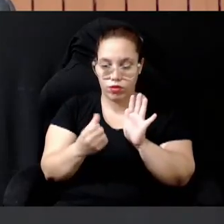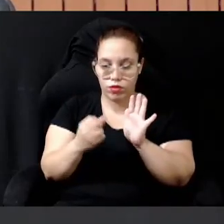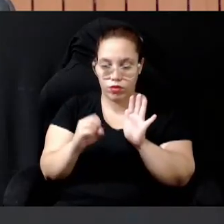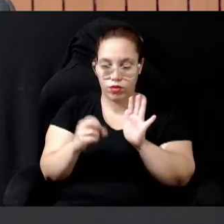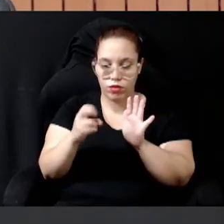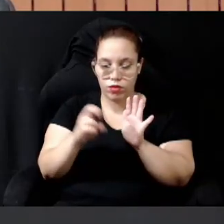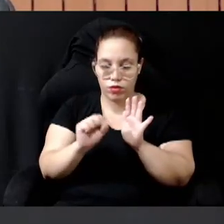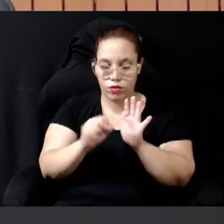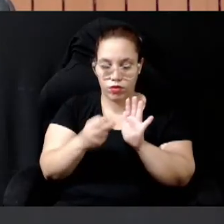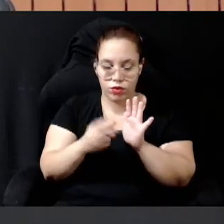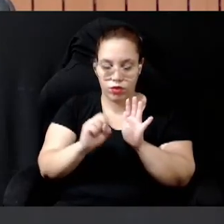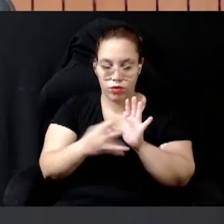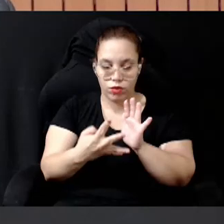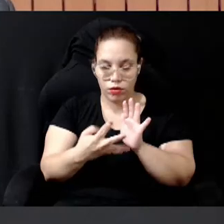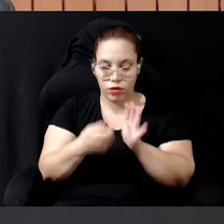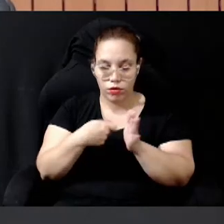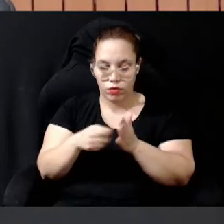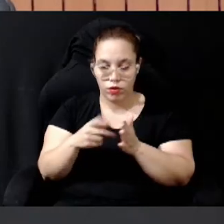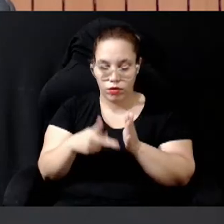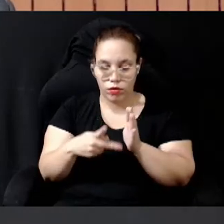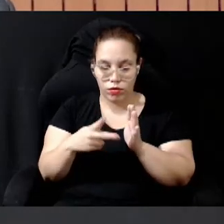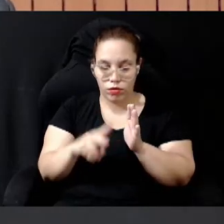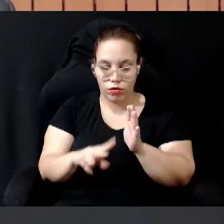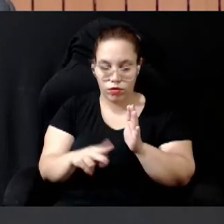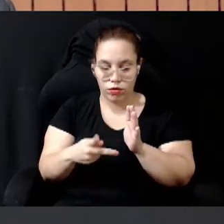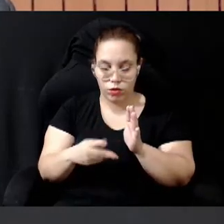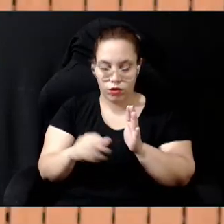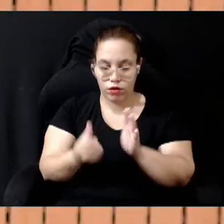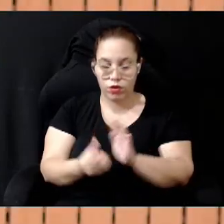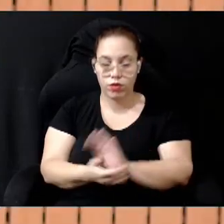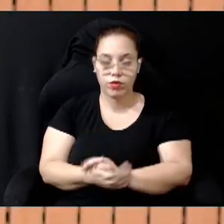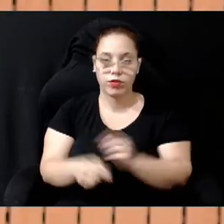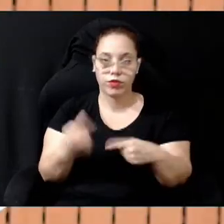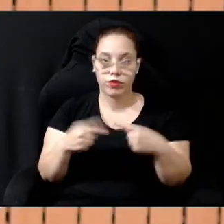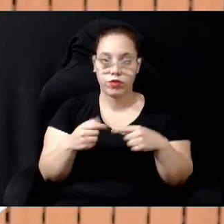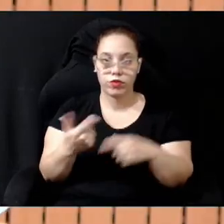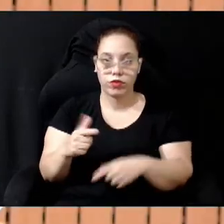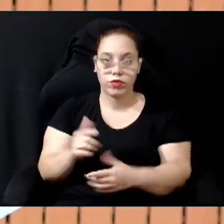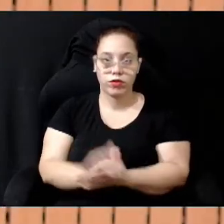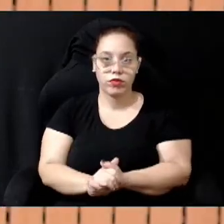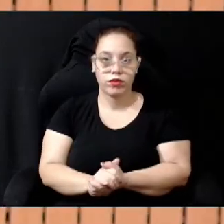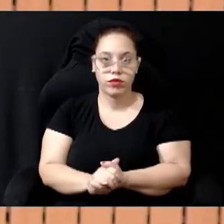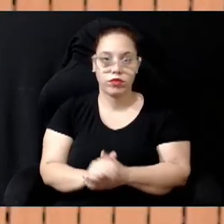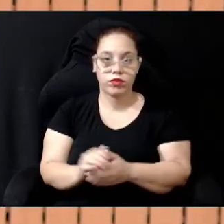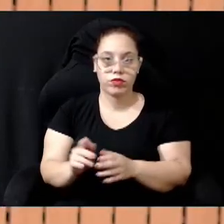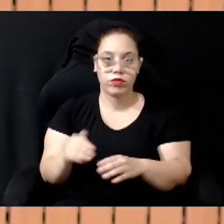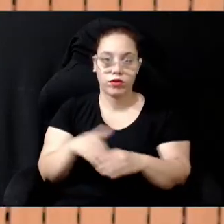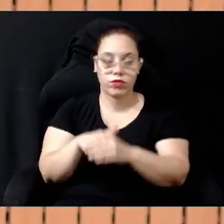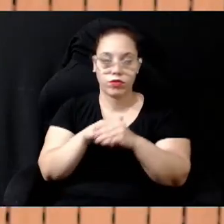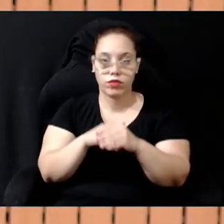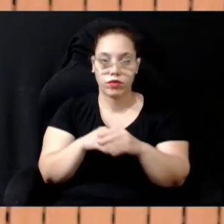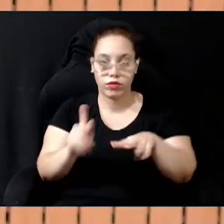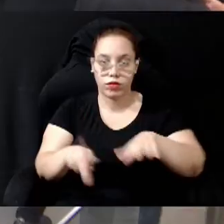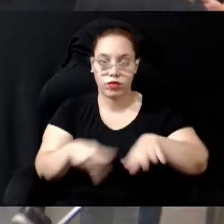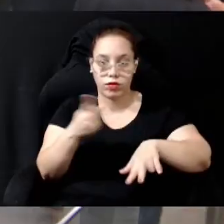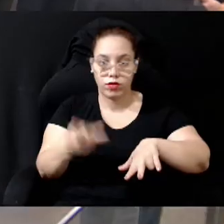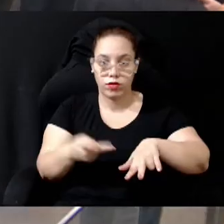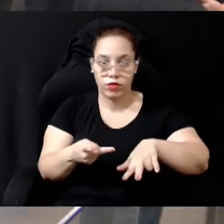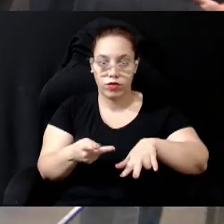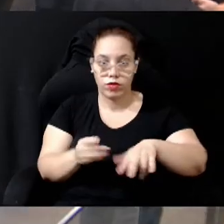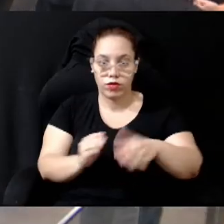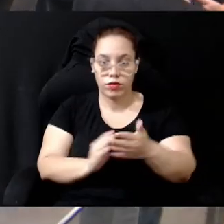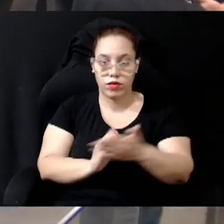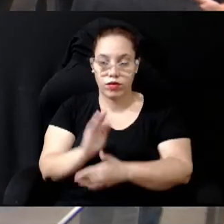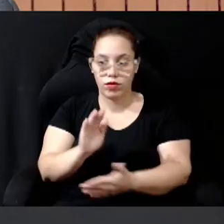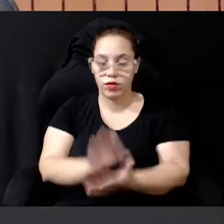158/2024, processo 241602. Em discussão, não havendo vereador a discutir, em votação. Vereadores favoráveis permaneçam como estão. Aprovado.